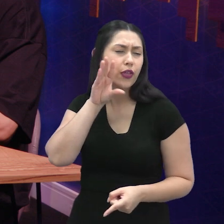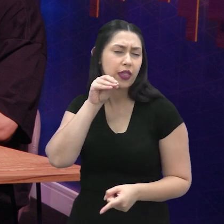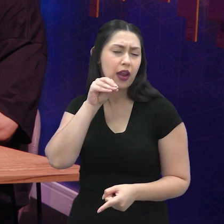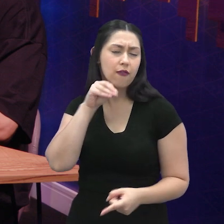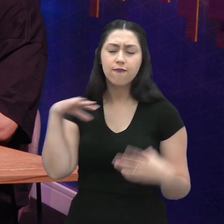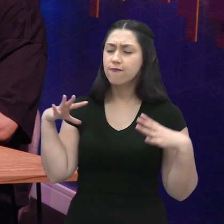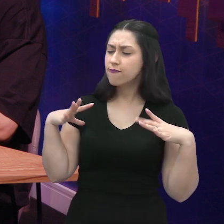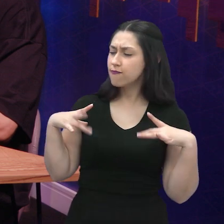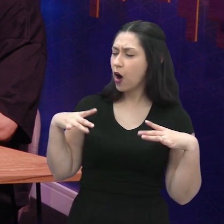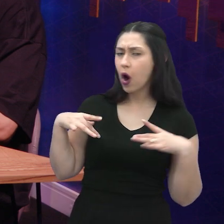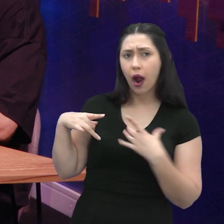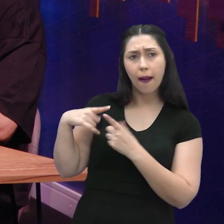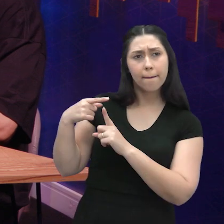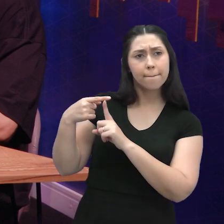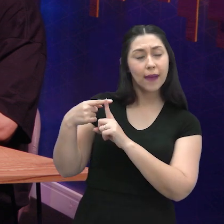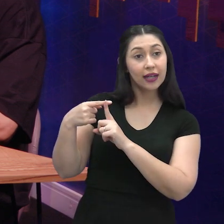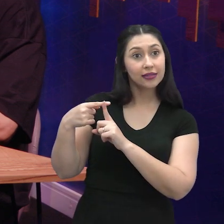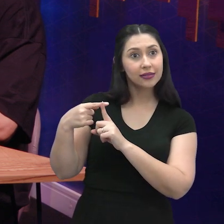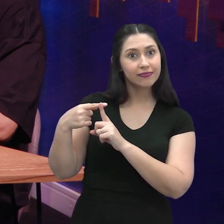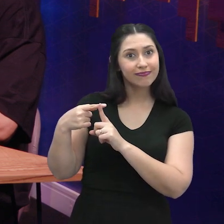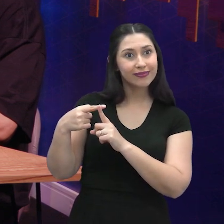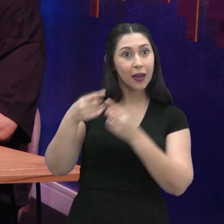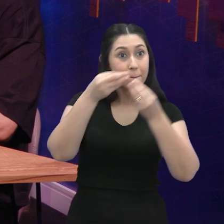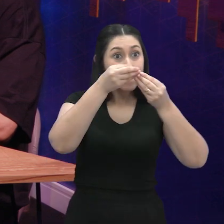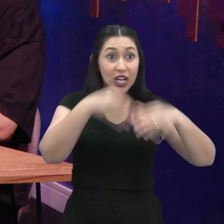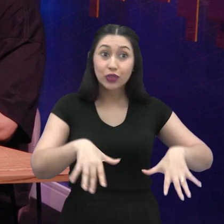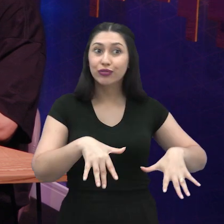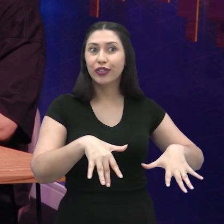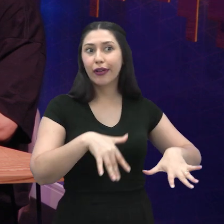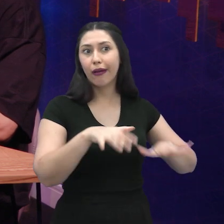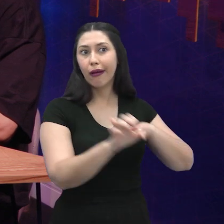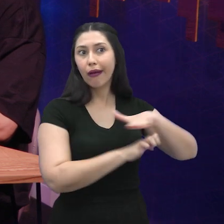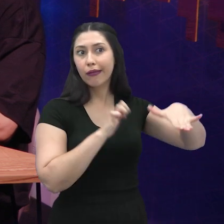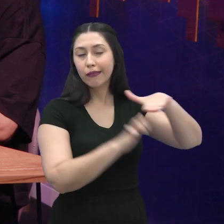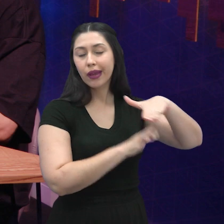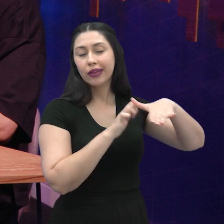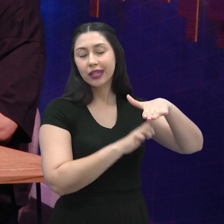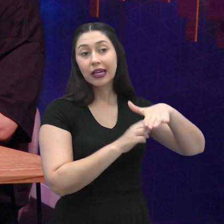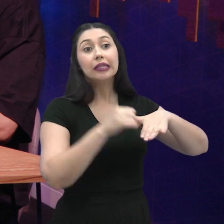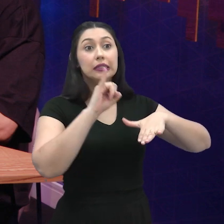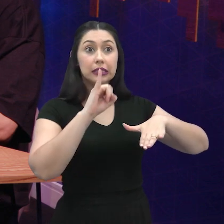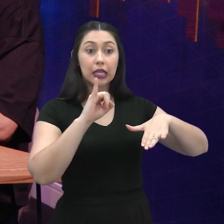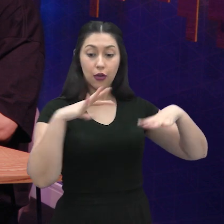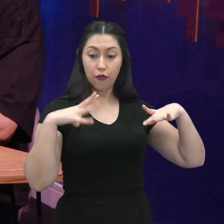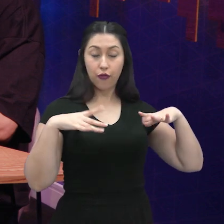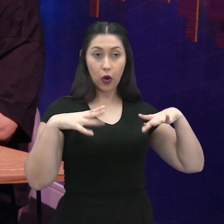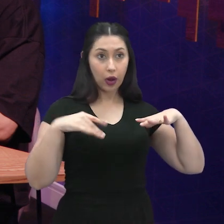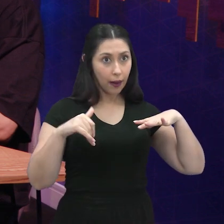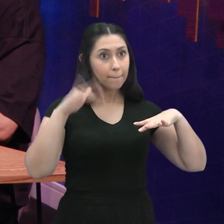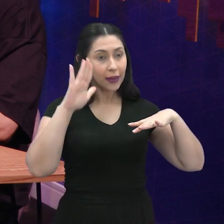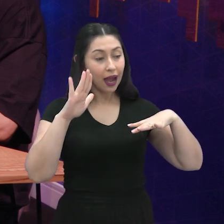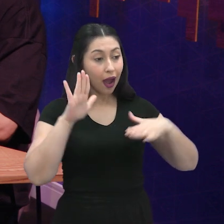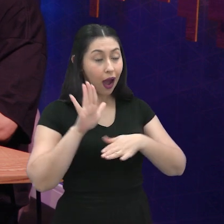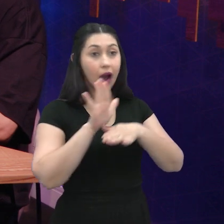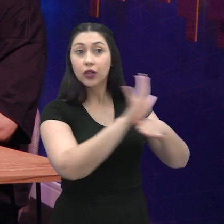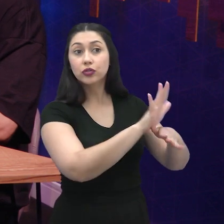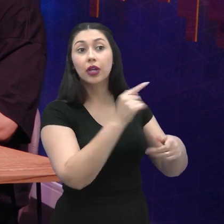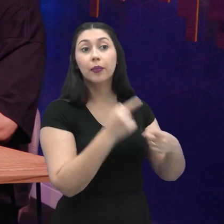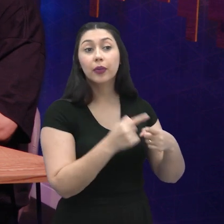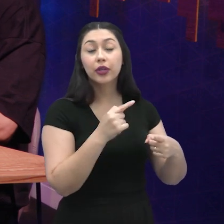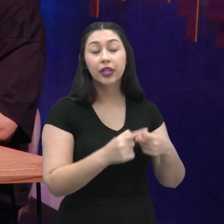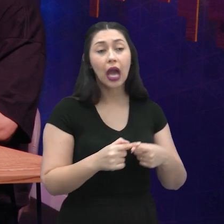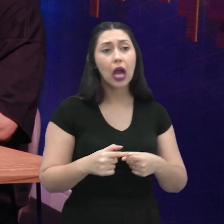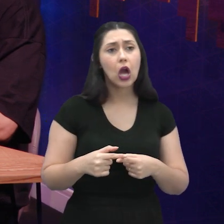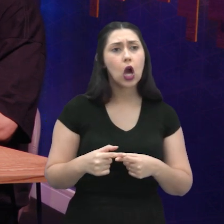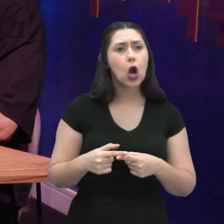funcionário ter ali um dia a mais de folga, trabalhar menos horas, não é algo que prejudica a empresa, na verdade é algo que até beneficia, porque daí nesses dias em que os